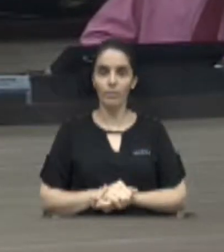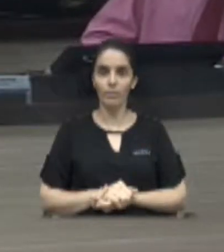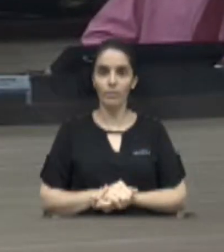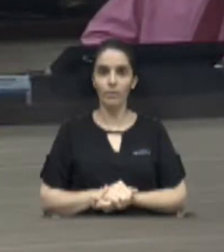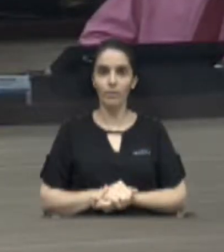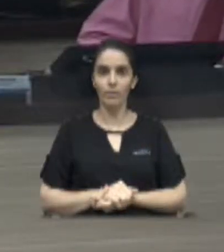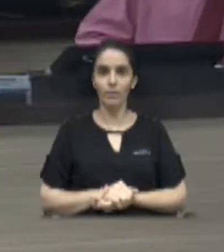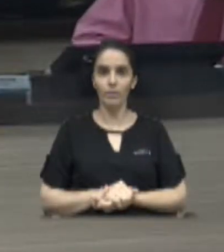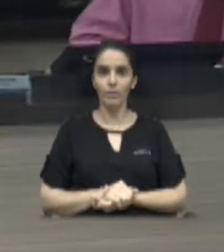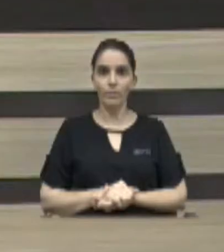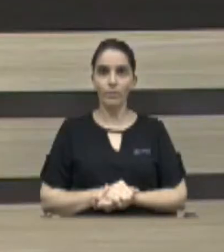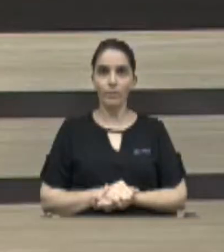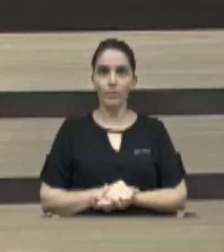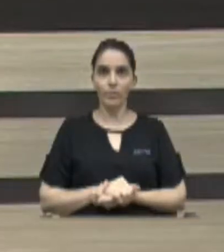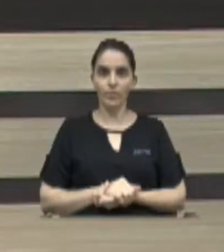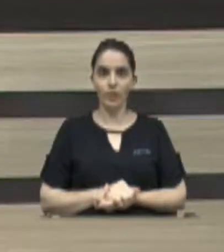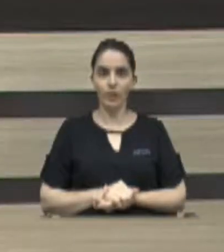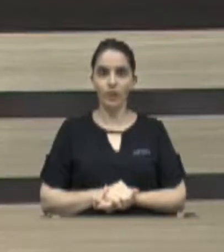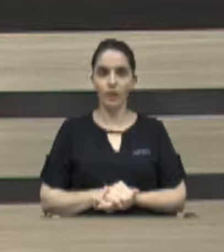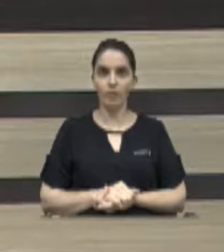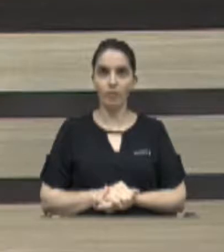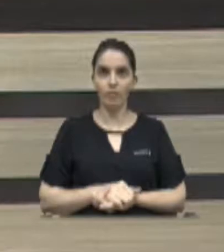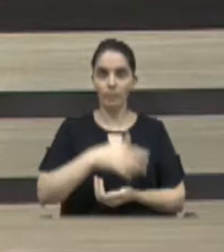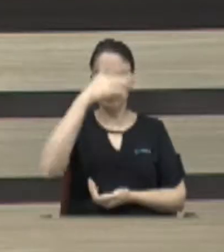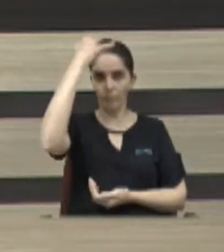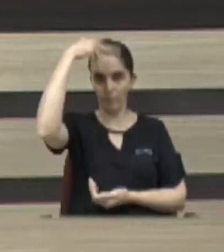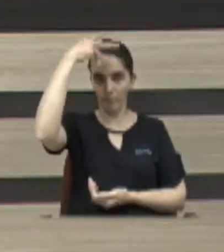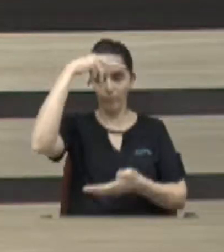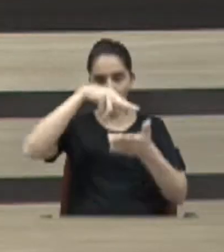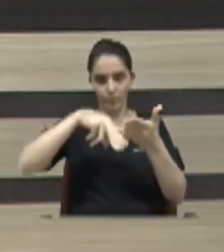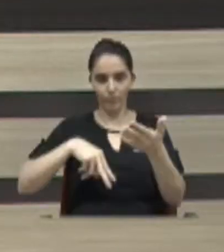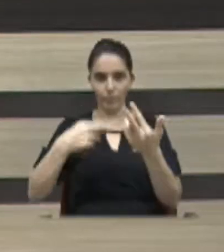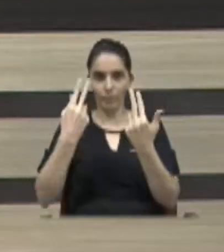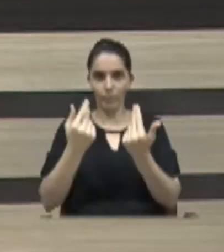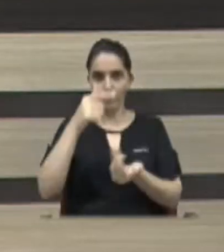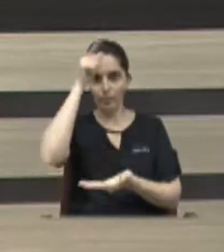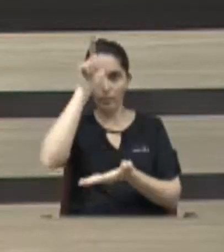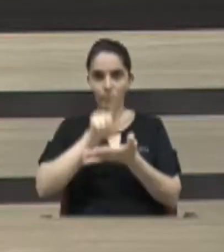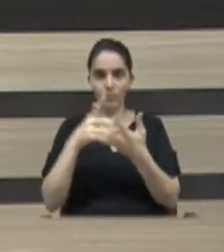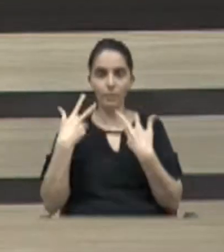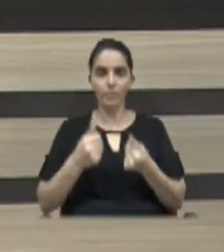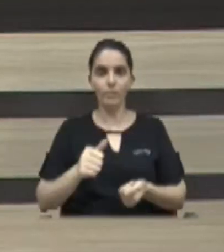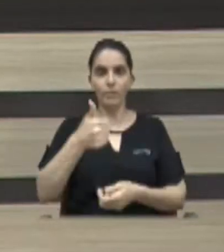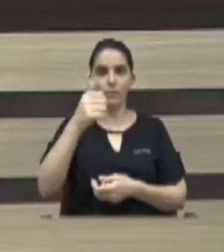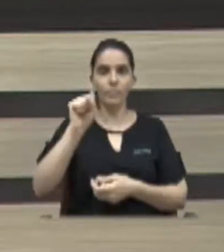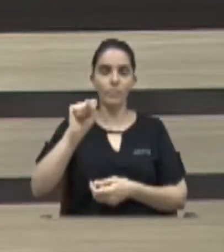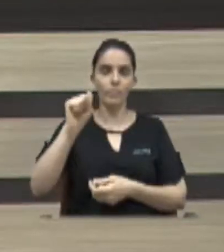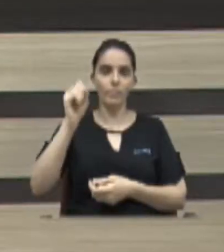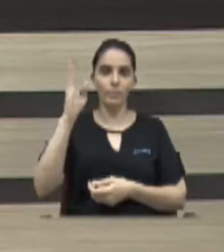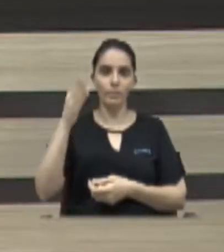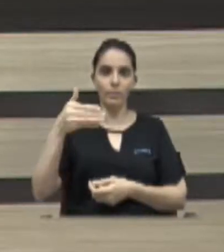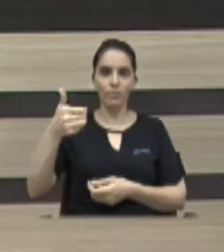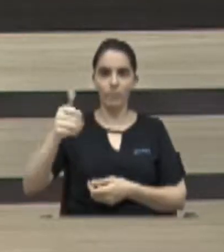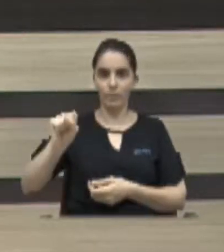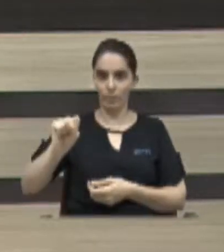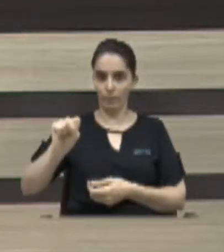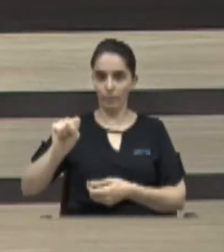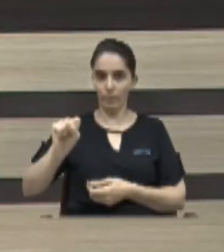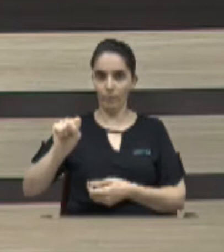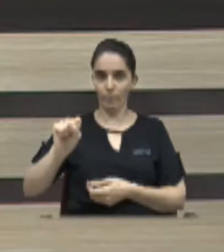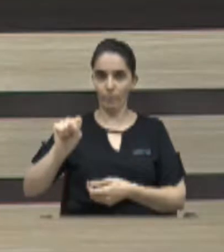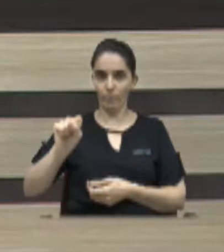A primeira secretária, conforme foi deliberado pelos líderes. Requerimento número 18/2018 requer informações ao